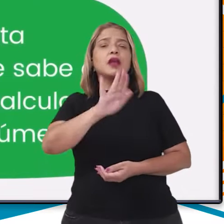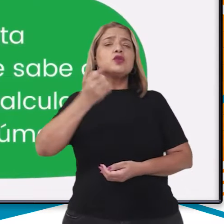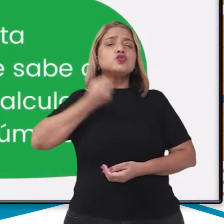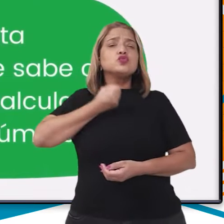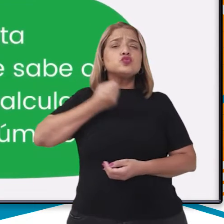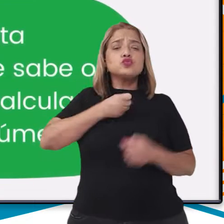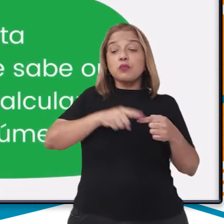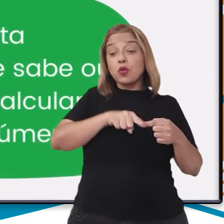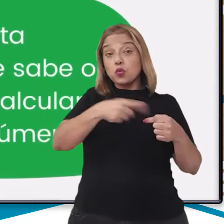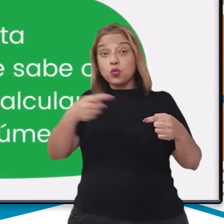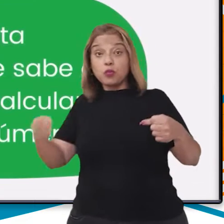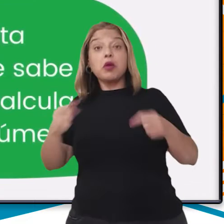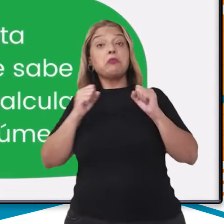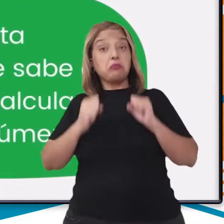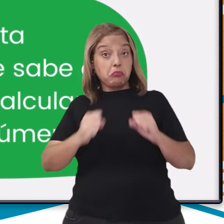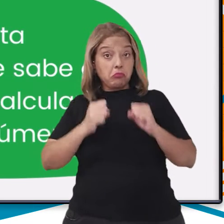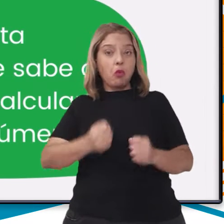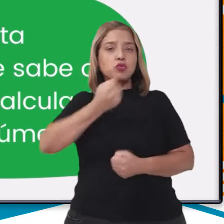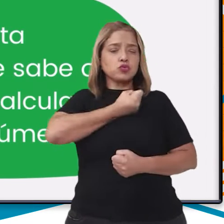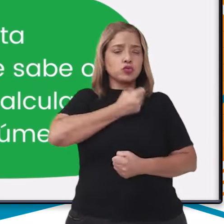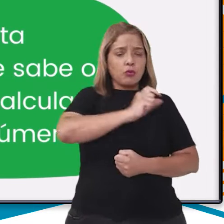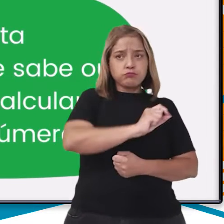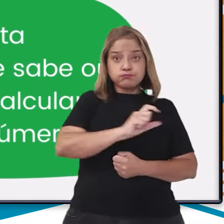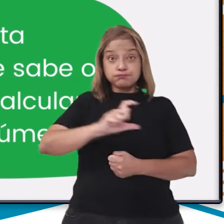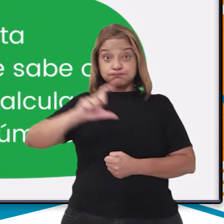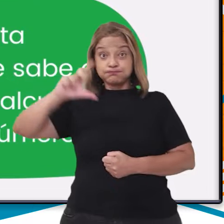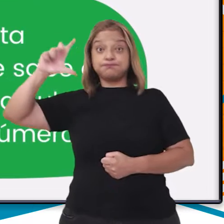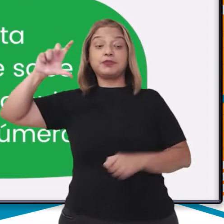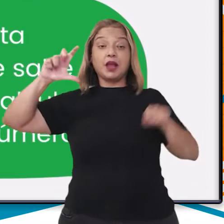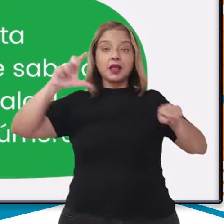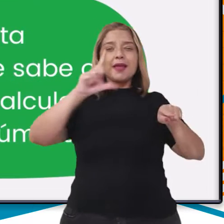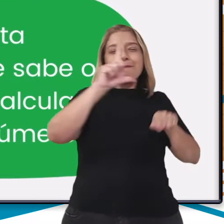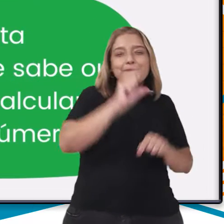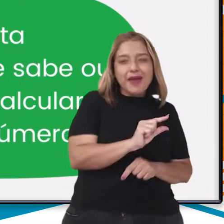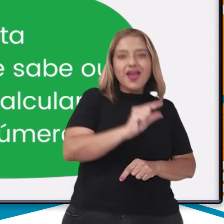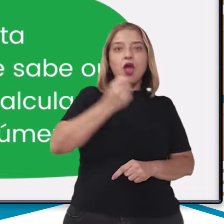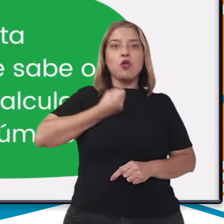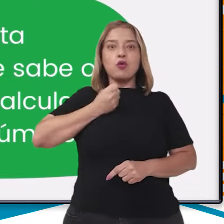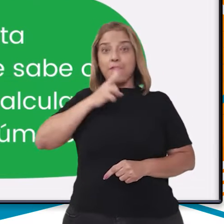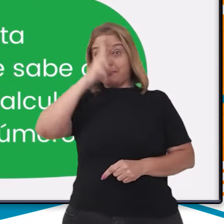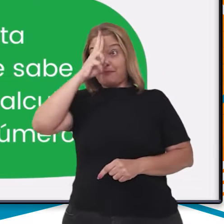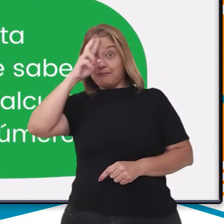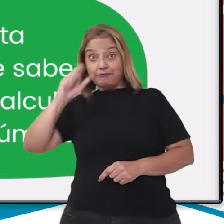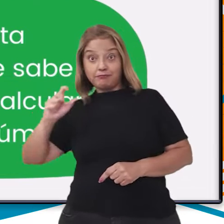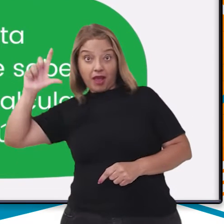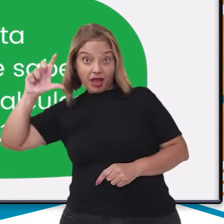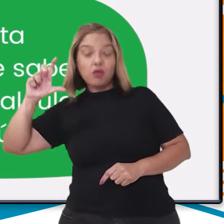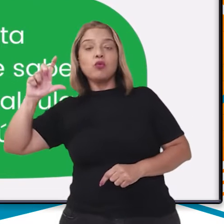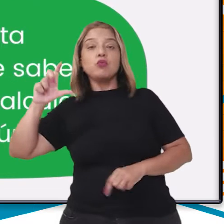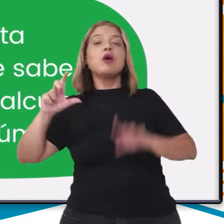As sequências numéricas podem ser crescentes, contadas do menor número para o maior,